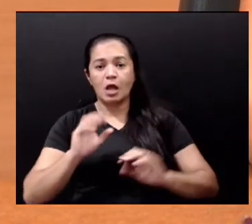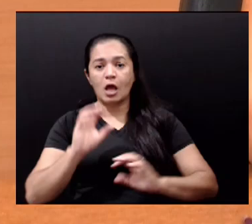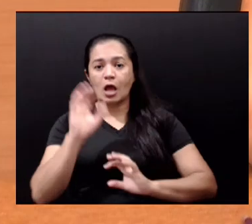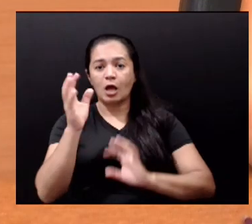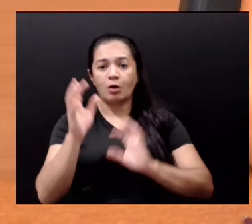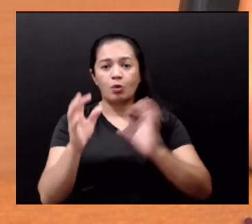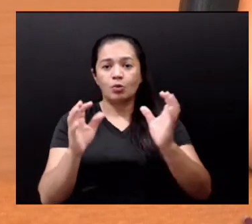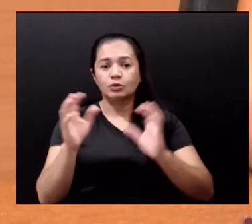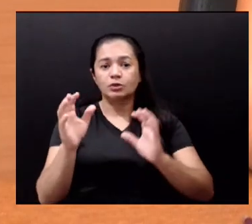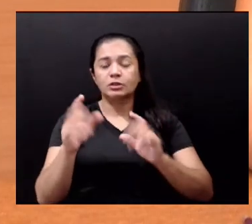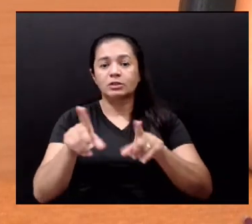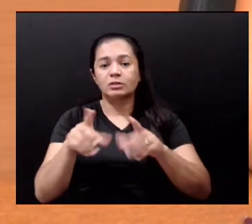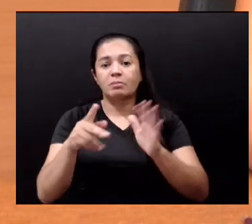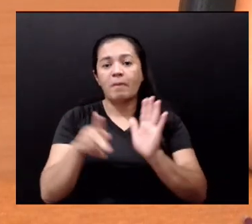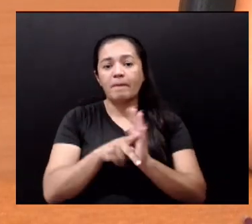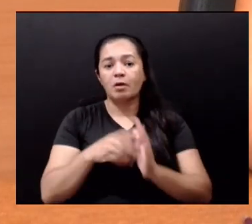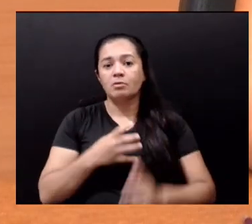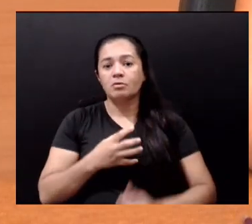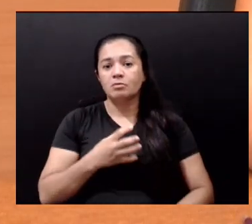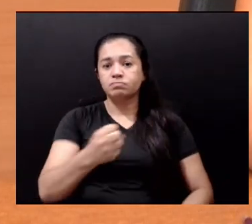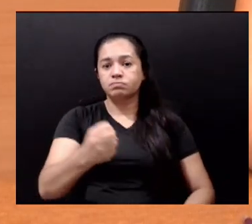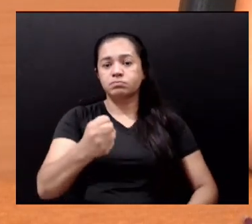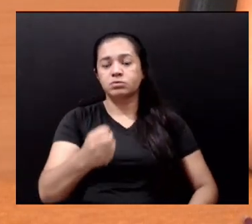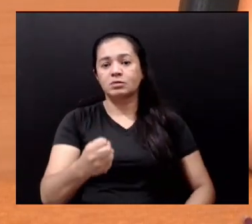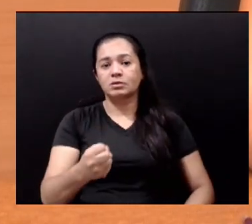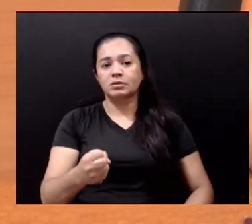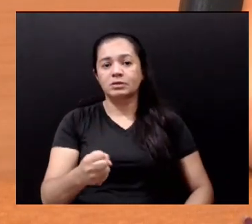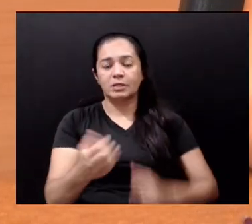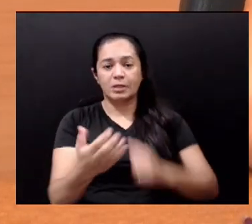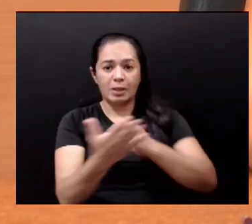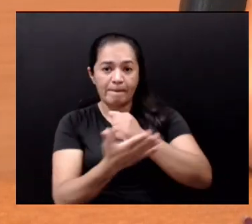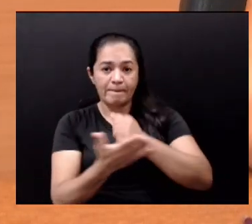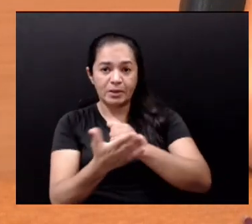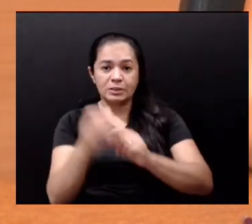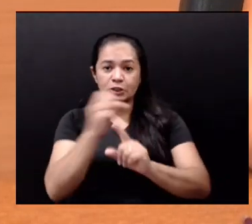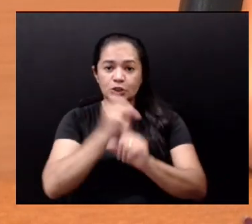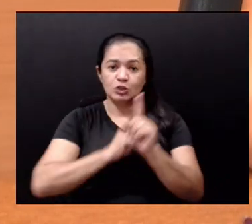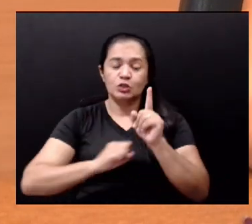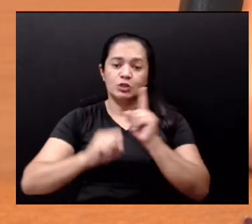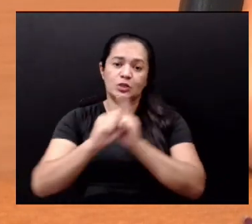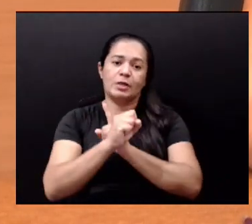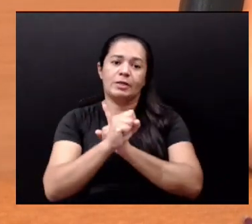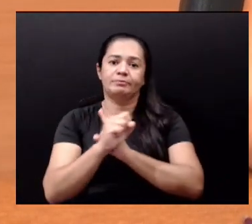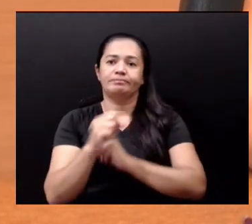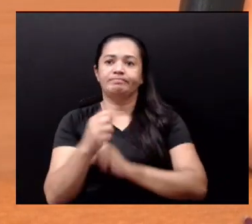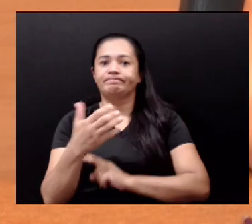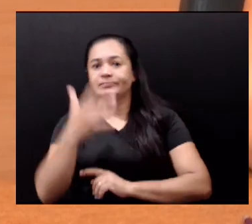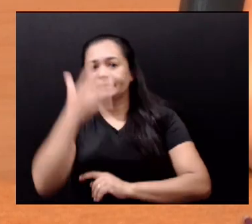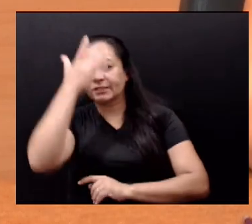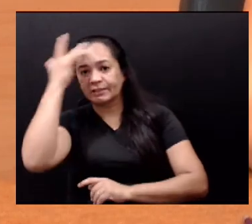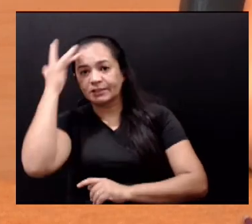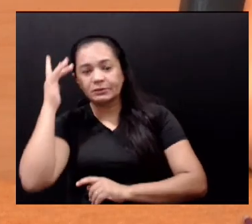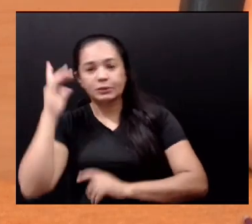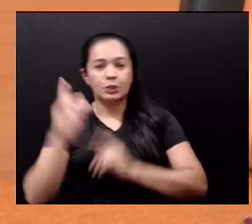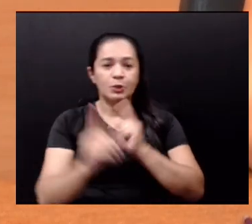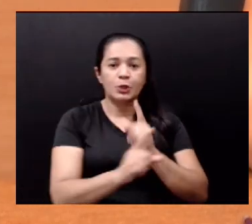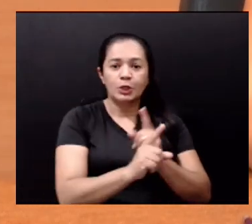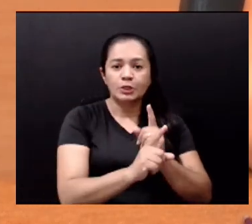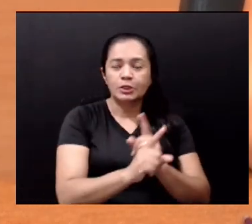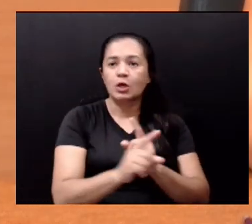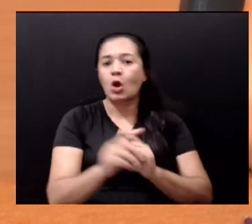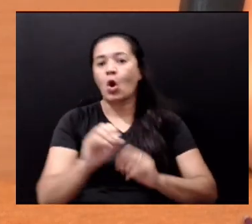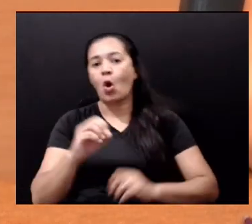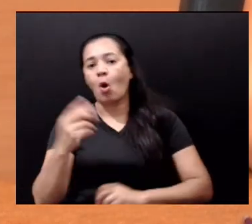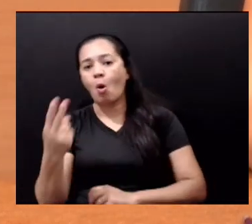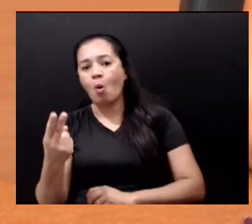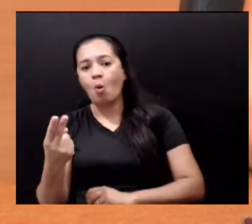suicídios e tentativas de suicídio nas suas bases sociais, entre as pessoas que atendem ou pessoas que fazem parte